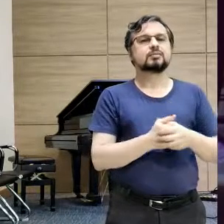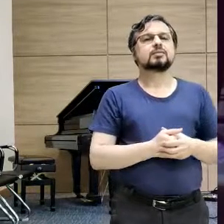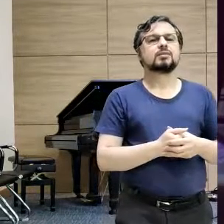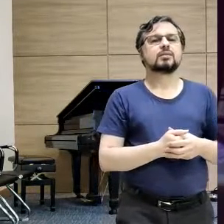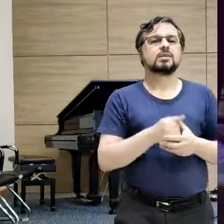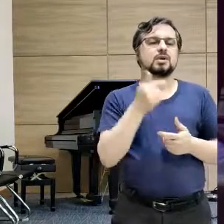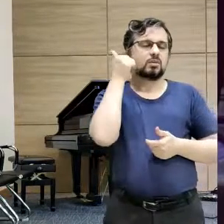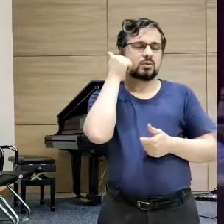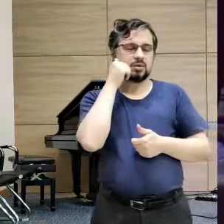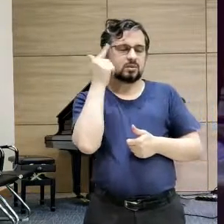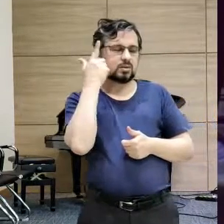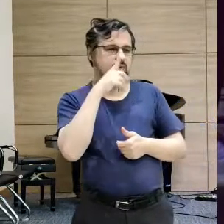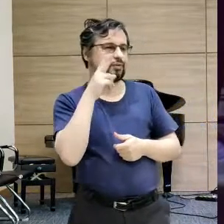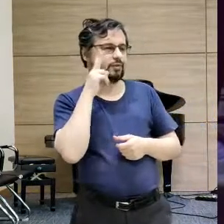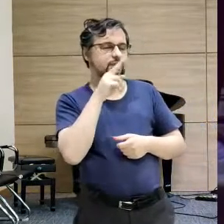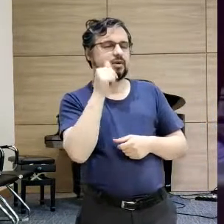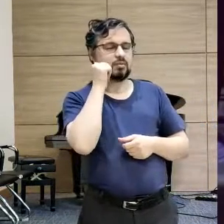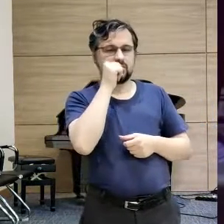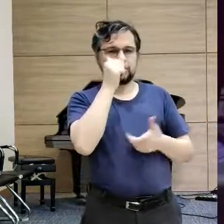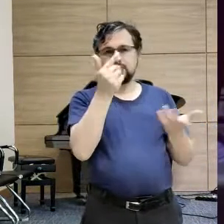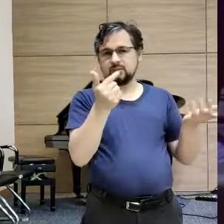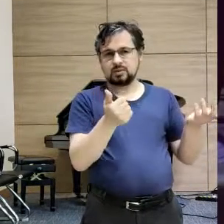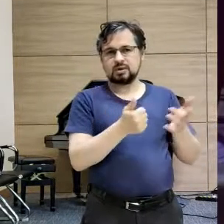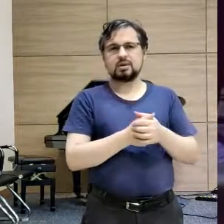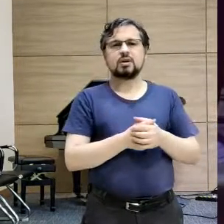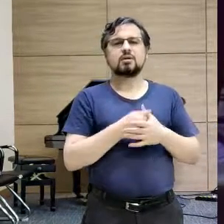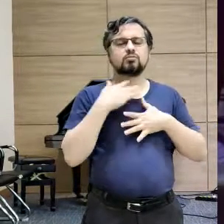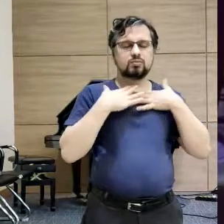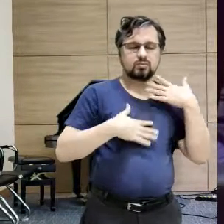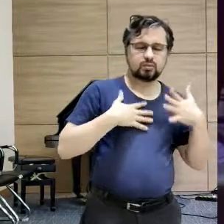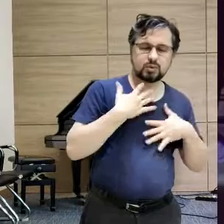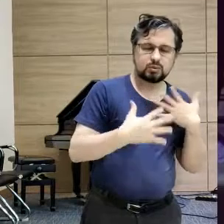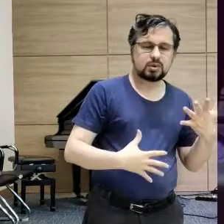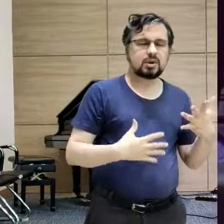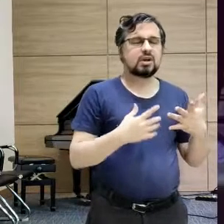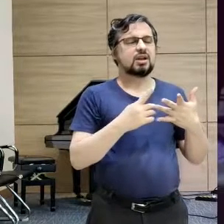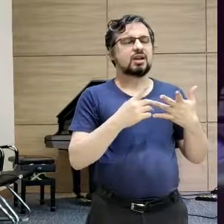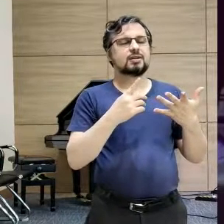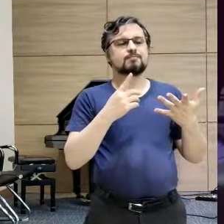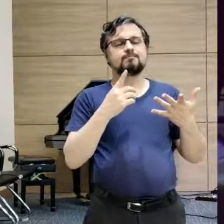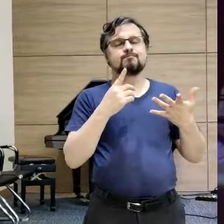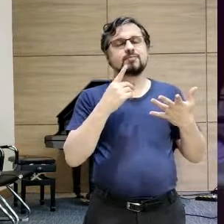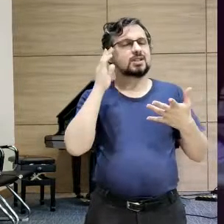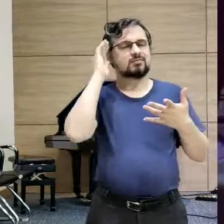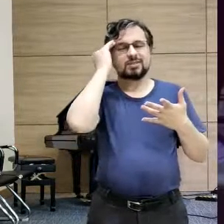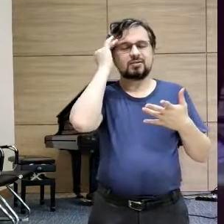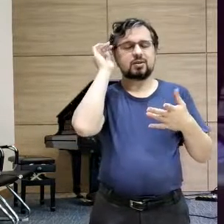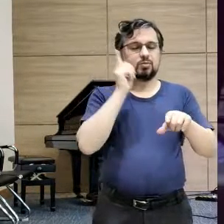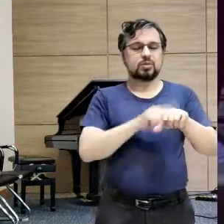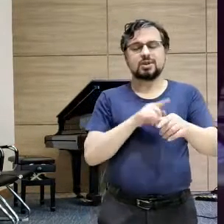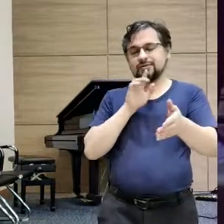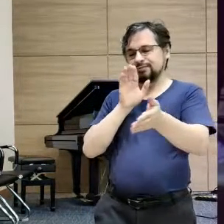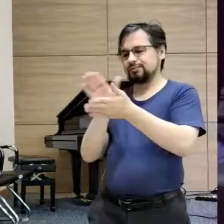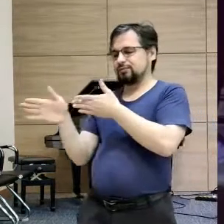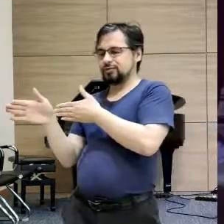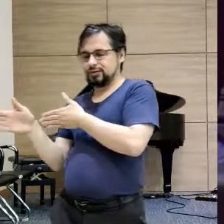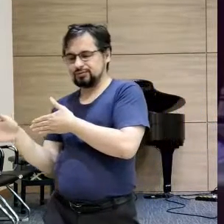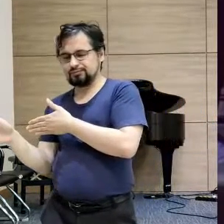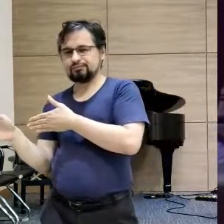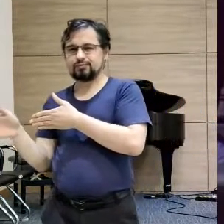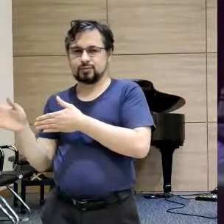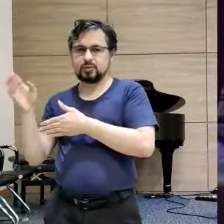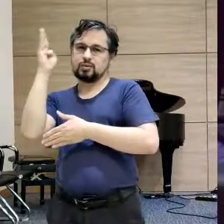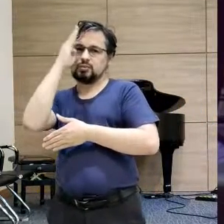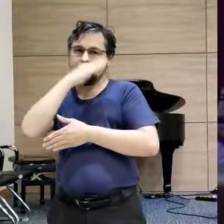conseguiu ver, ele não conseguiu depreender que era o momento dele fugir da aparência do